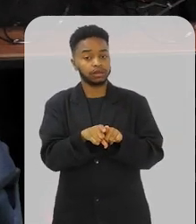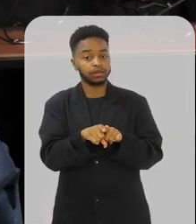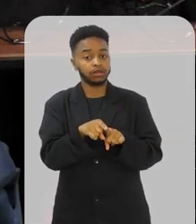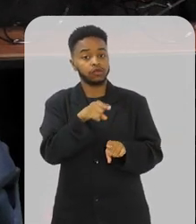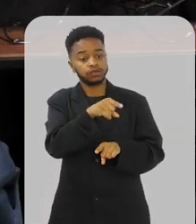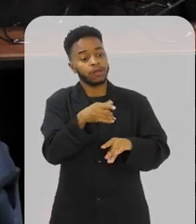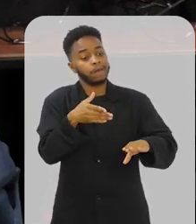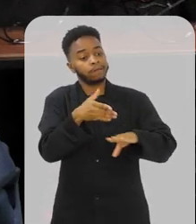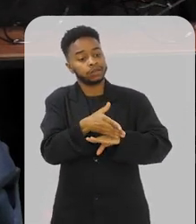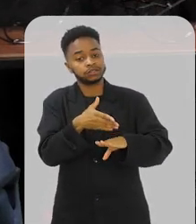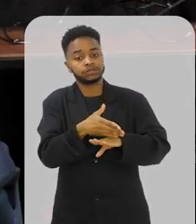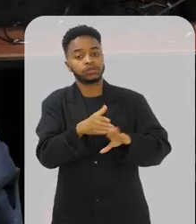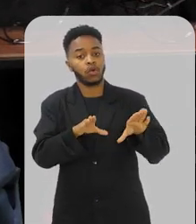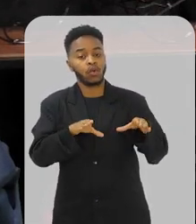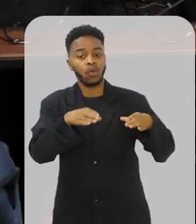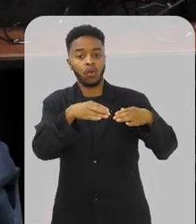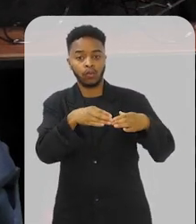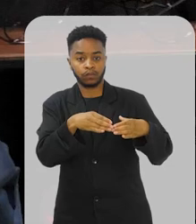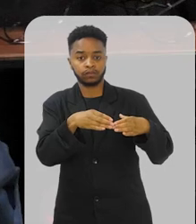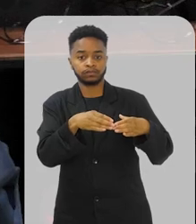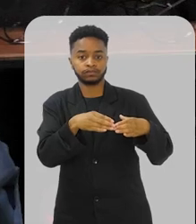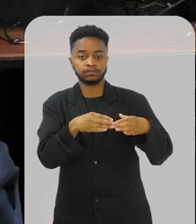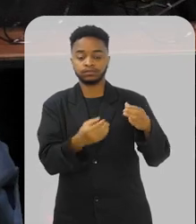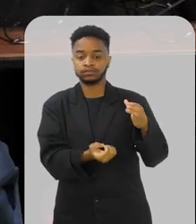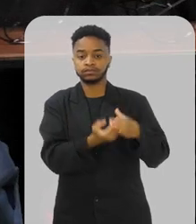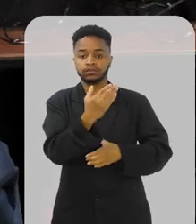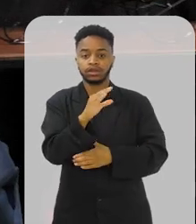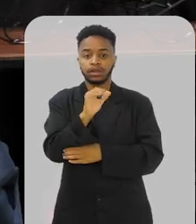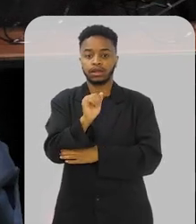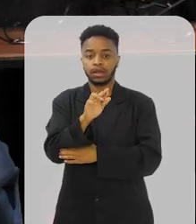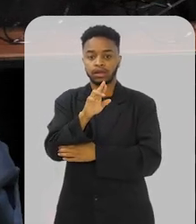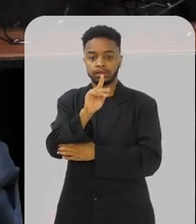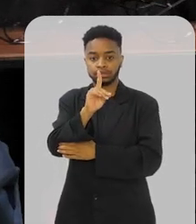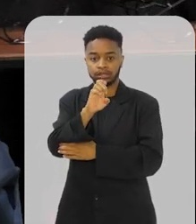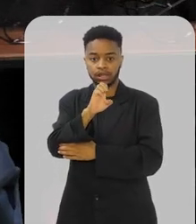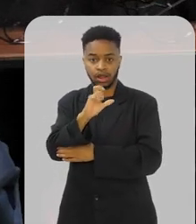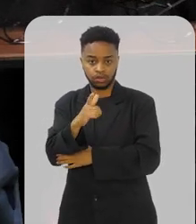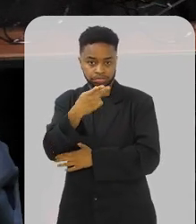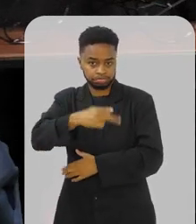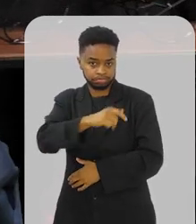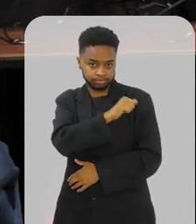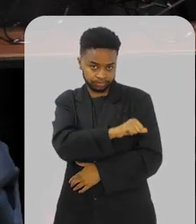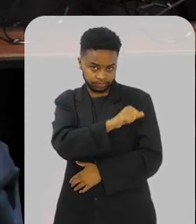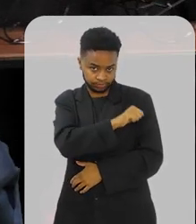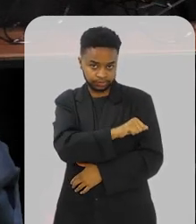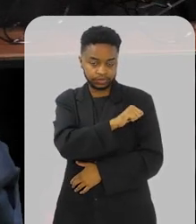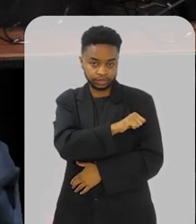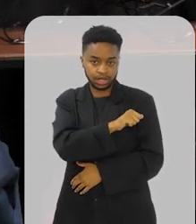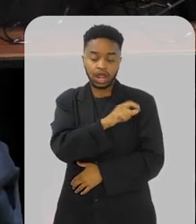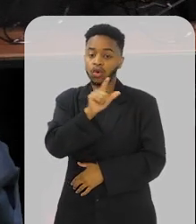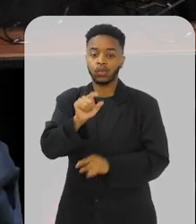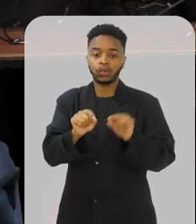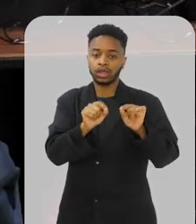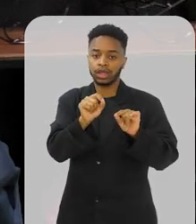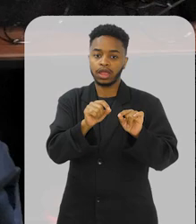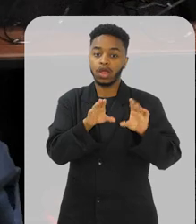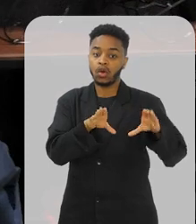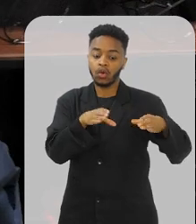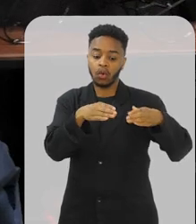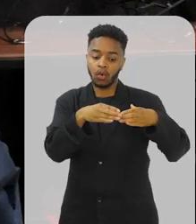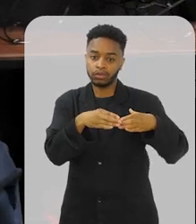da comissão criada pelo cardeal do Rio de Janeiro, Dom Arani João Tempesta, que é a Comissão